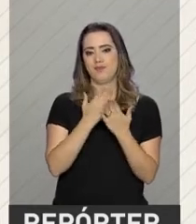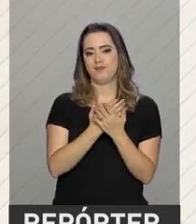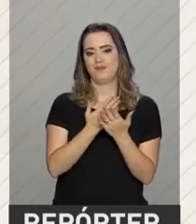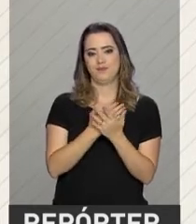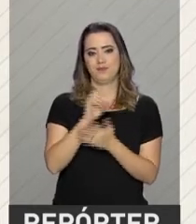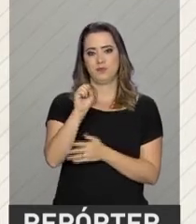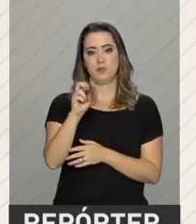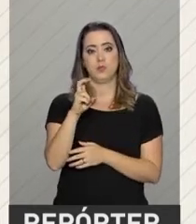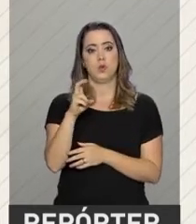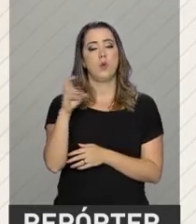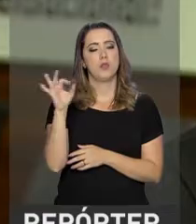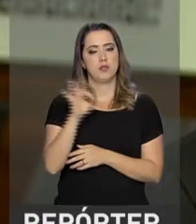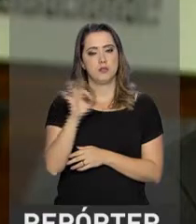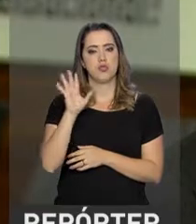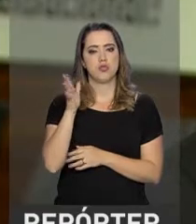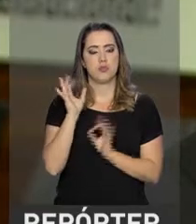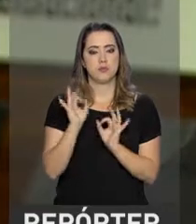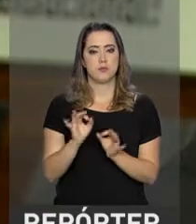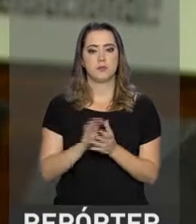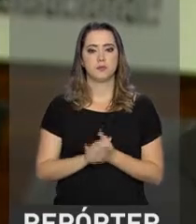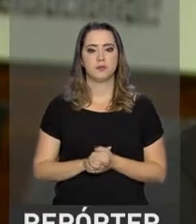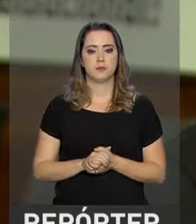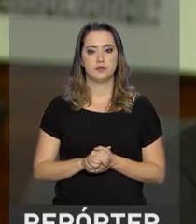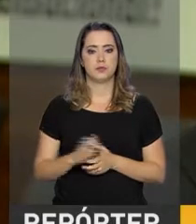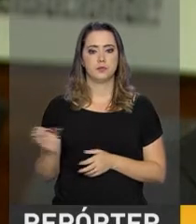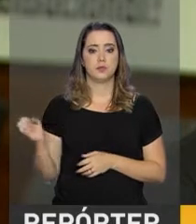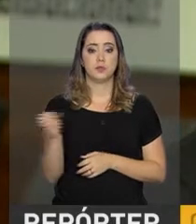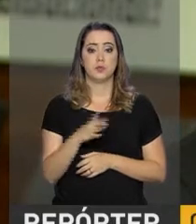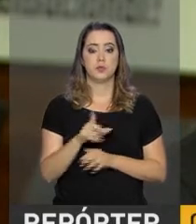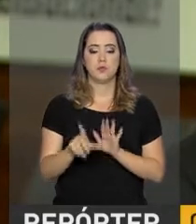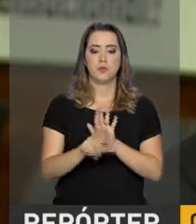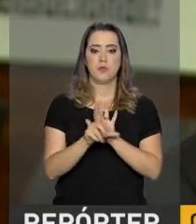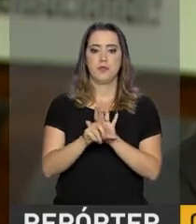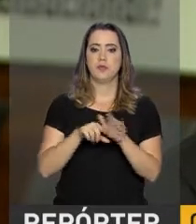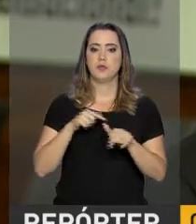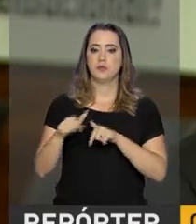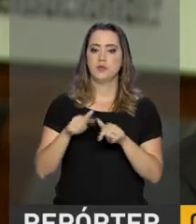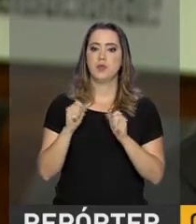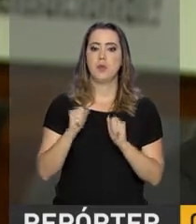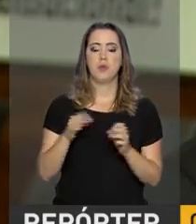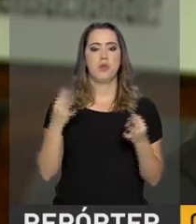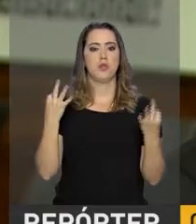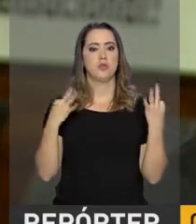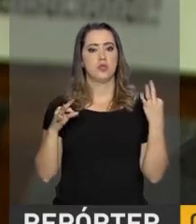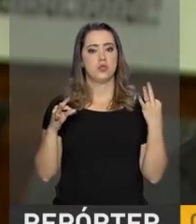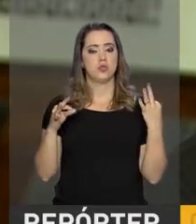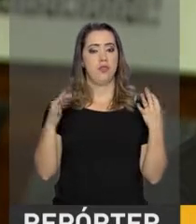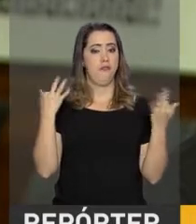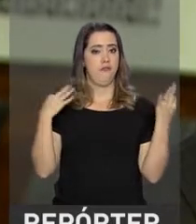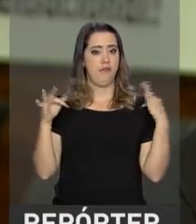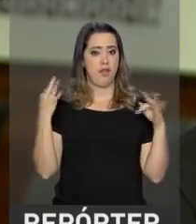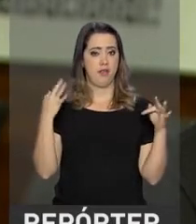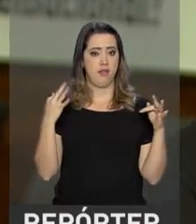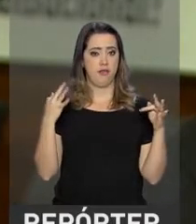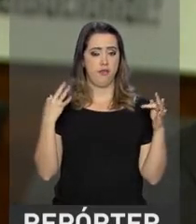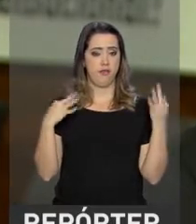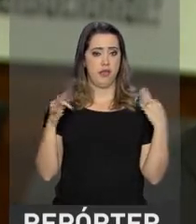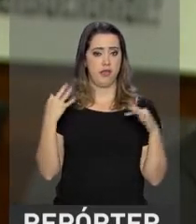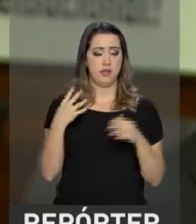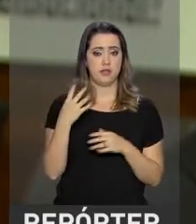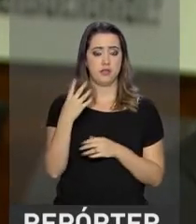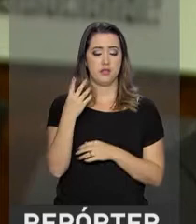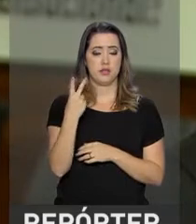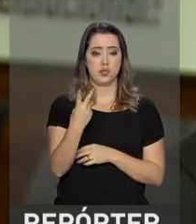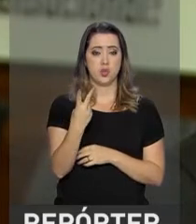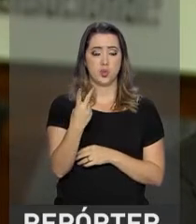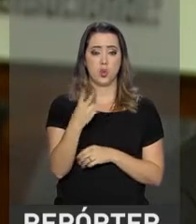ocupação hoteleira já preenchida. Com a nova lei de trabalho hoje, que você pode tirar as férias em dois períodos ou até três períodos, isso